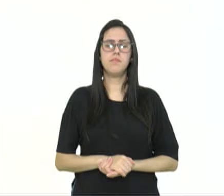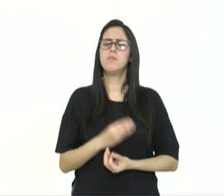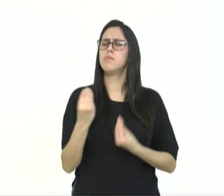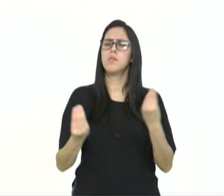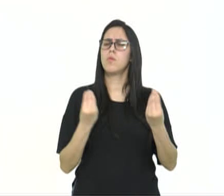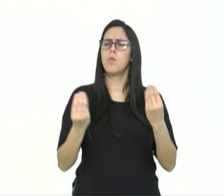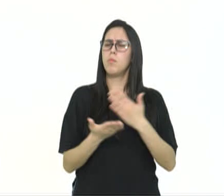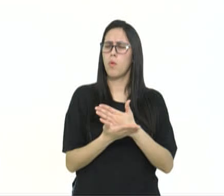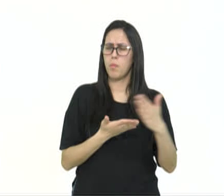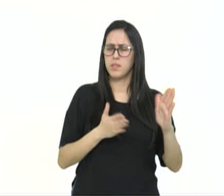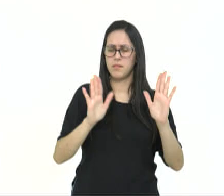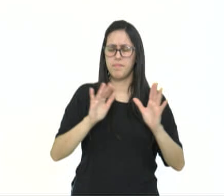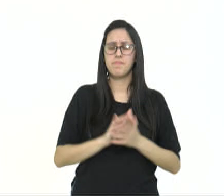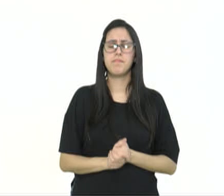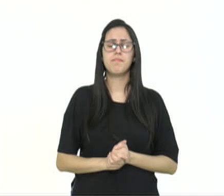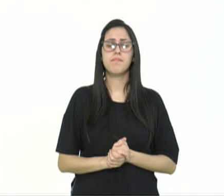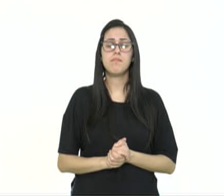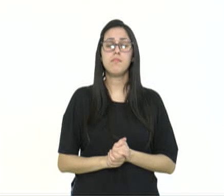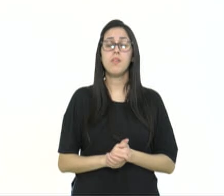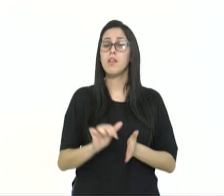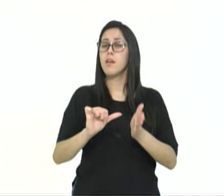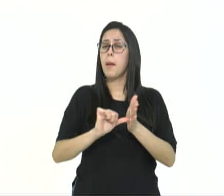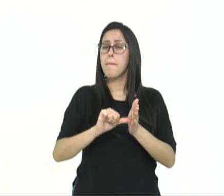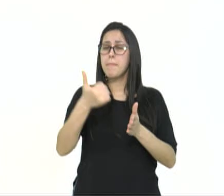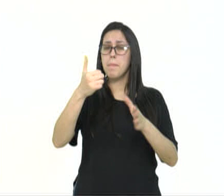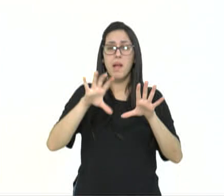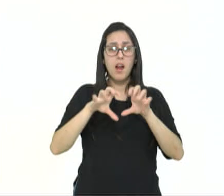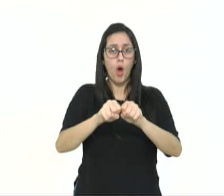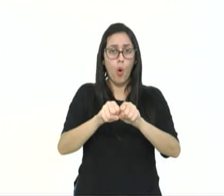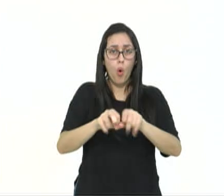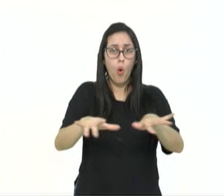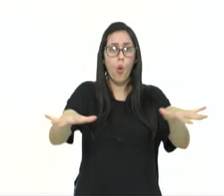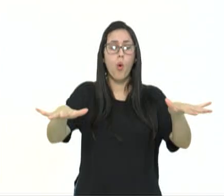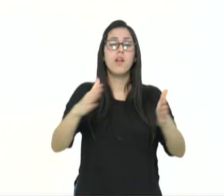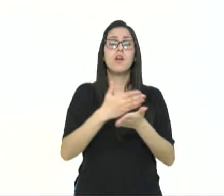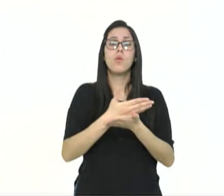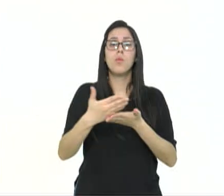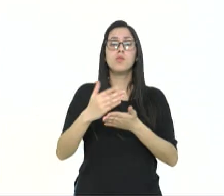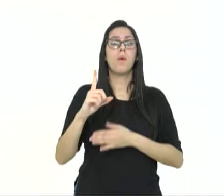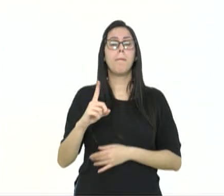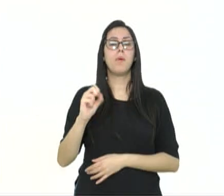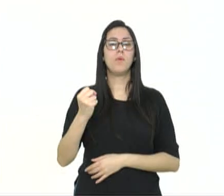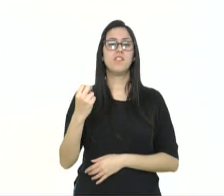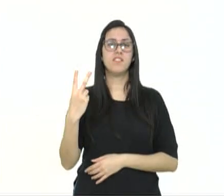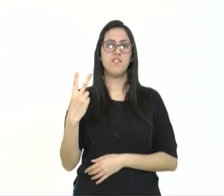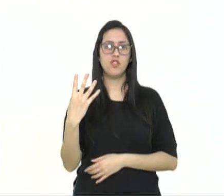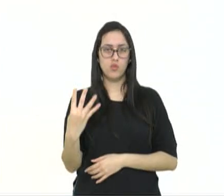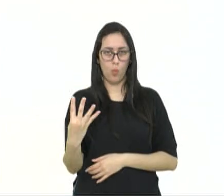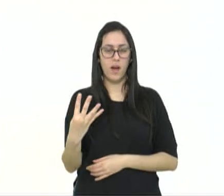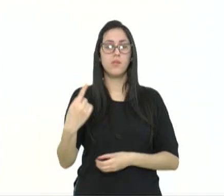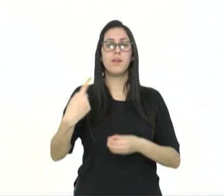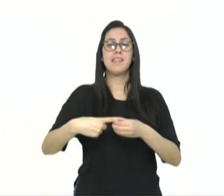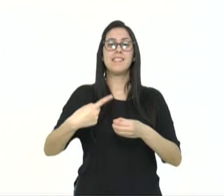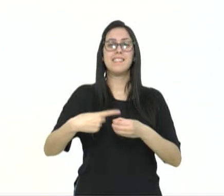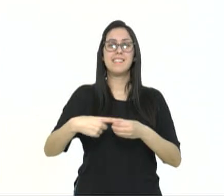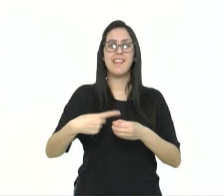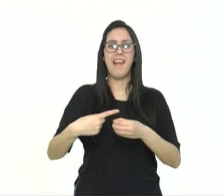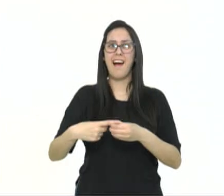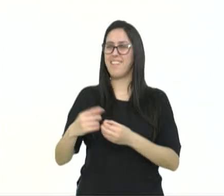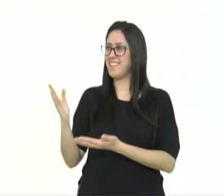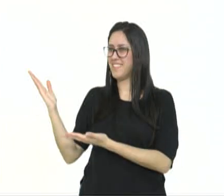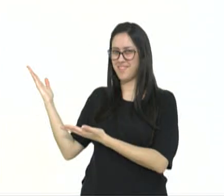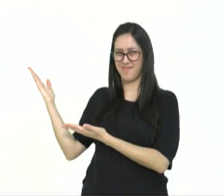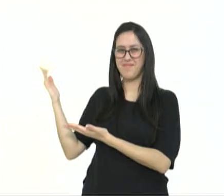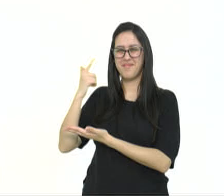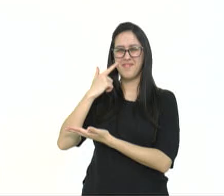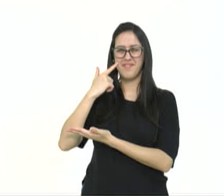começar? Bom, uma das primeiras colônias que foram criadas no Brasil foi em 1824, na cidade de São Leopoldo, que eu trago aqui